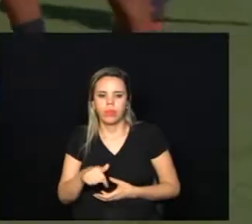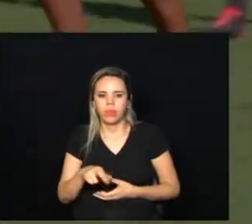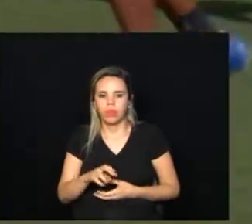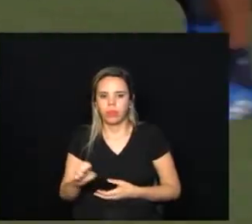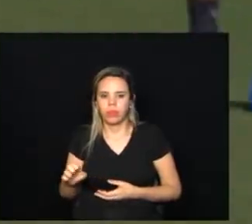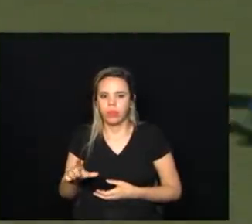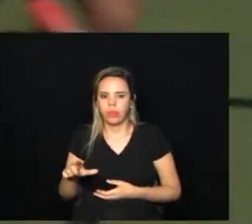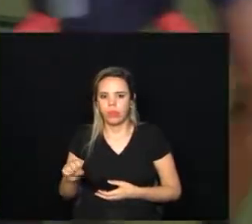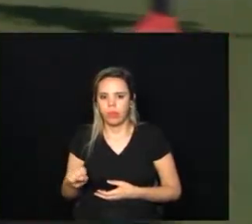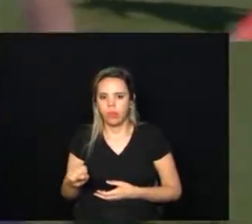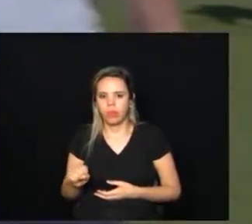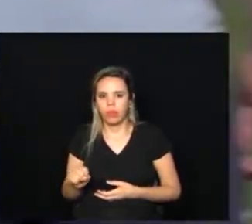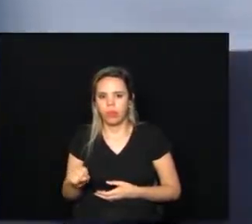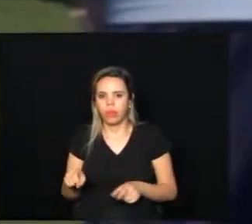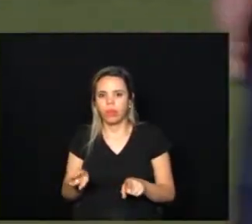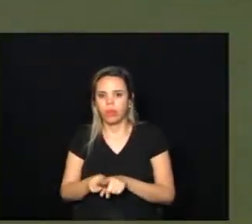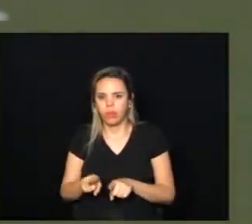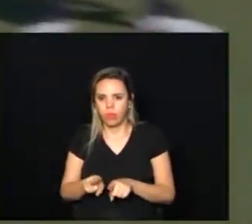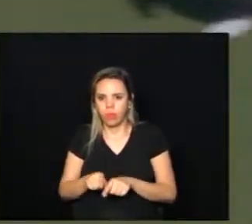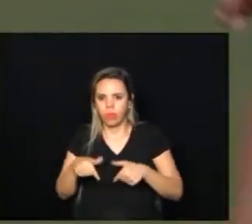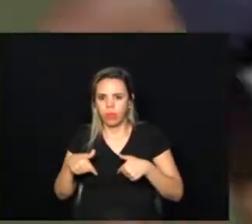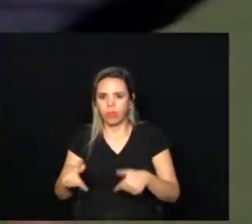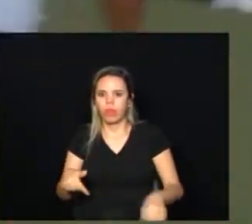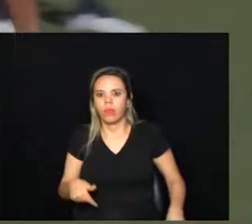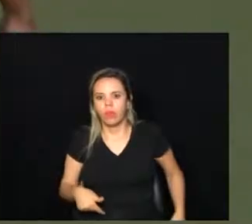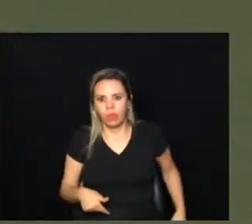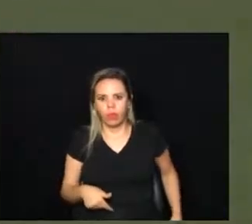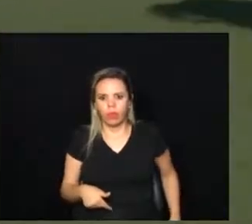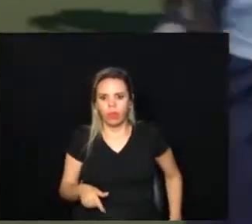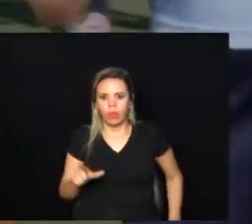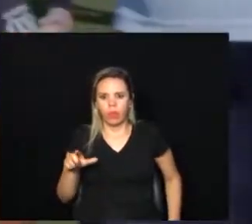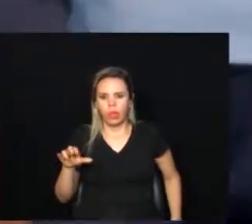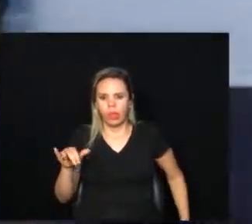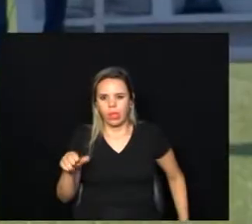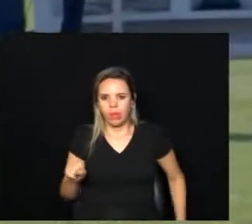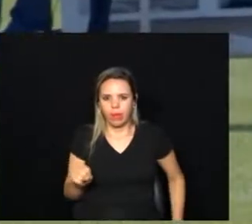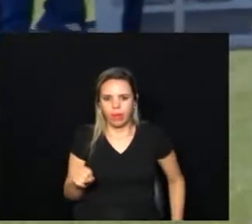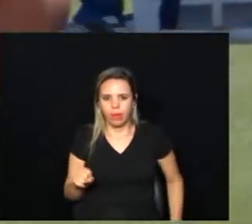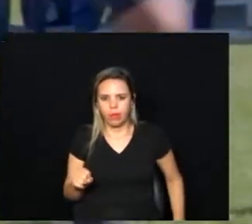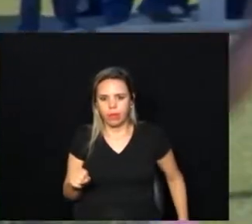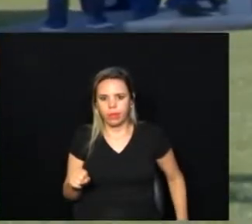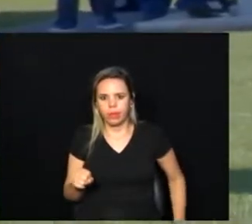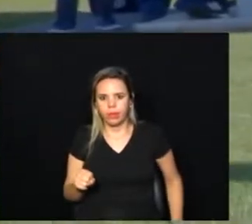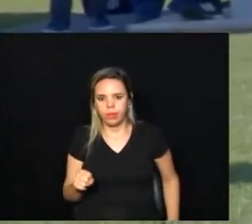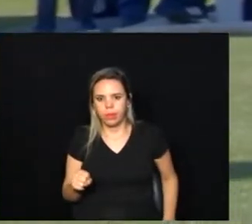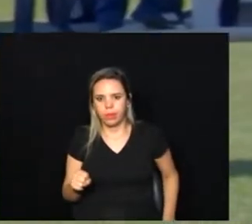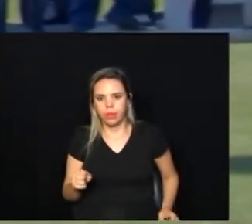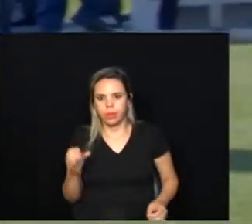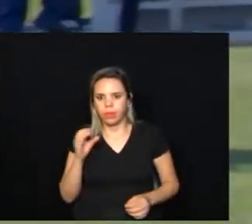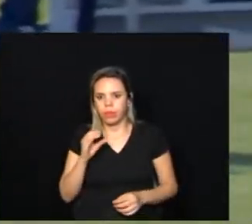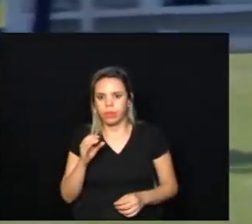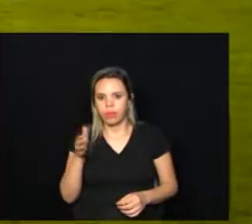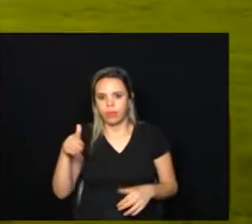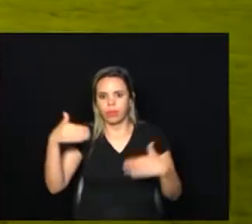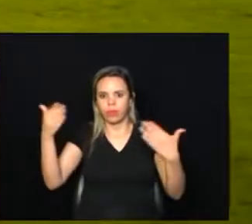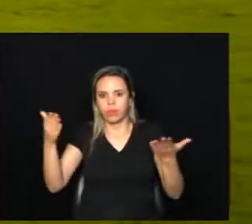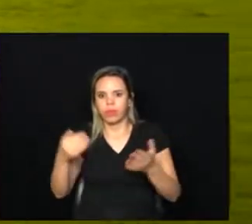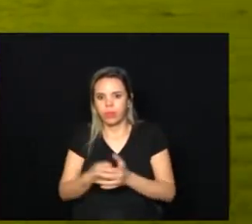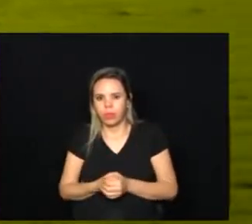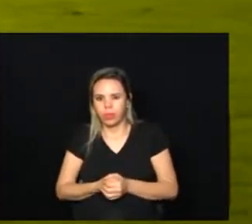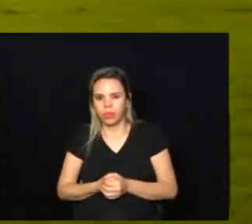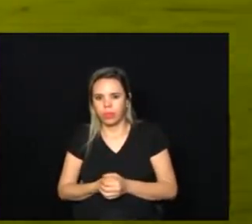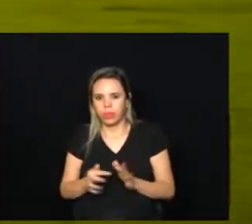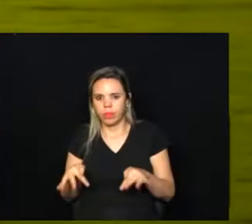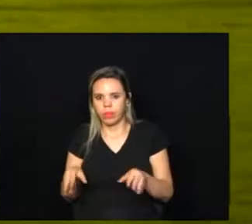Luiz e Marcos Júnior também vêm atuando, mas Lucas Cândido e Vini Locatelli correm por fora. E